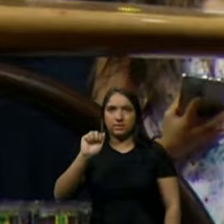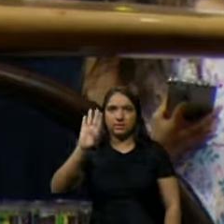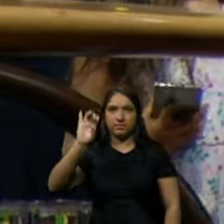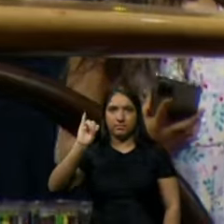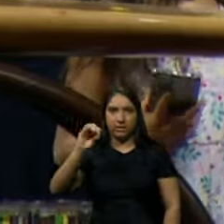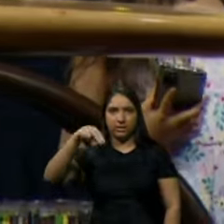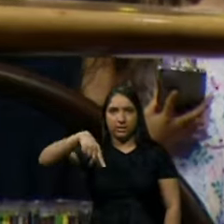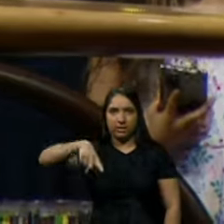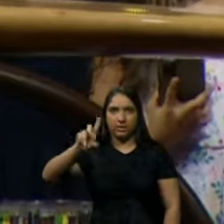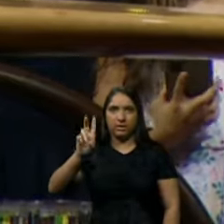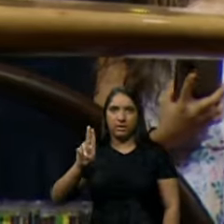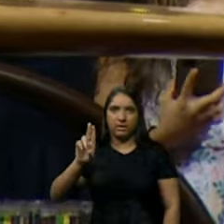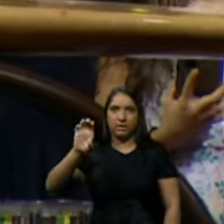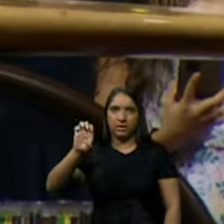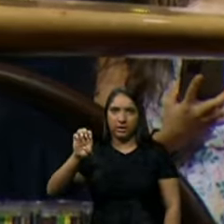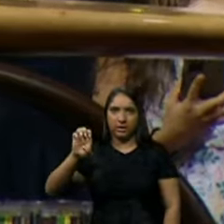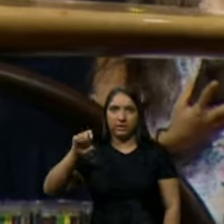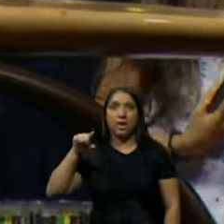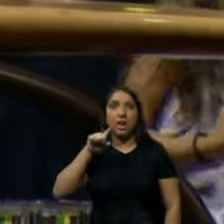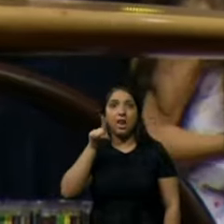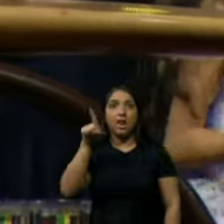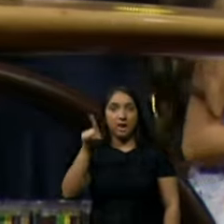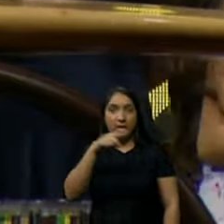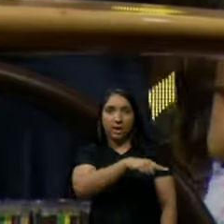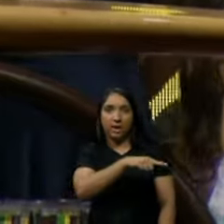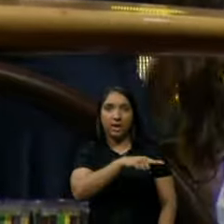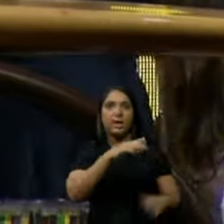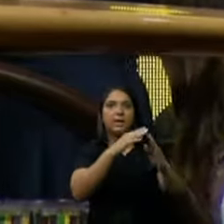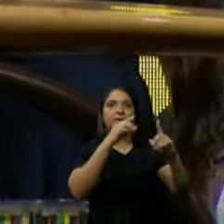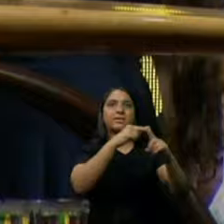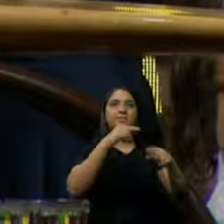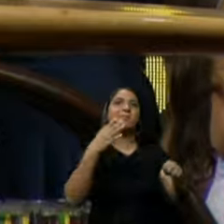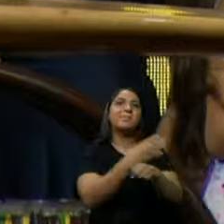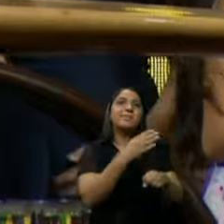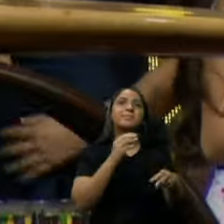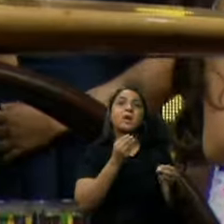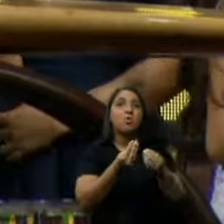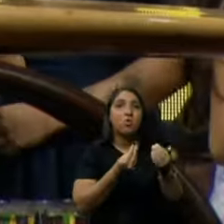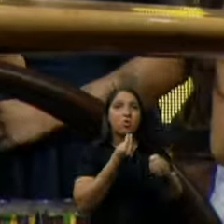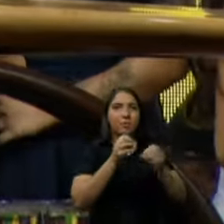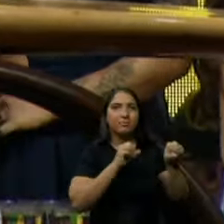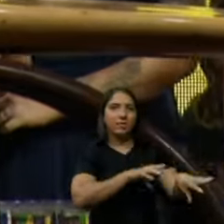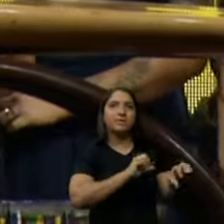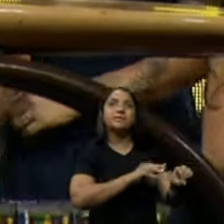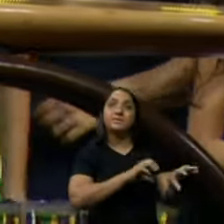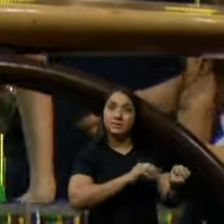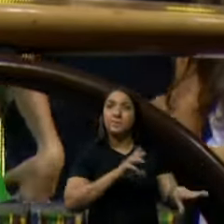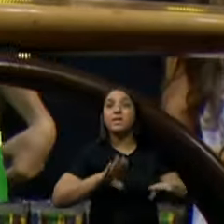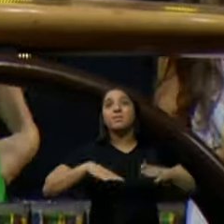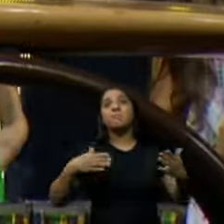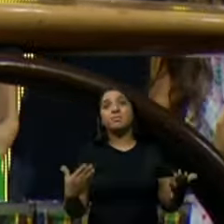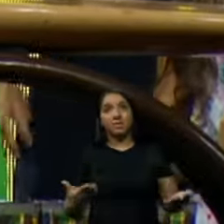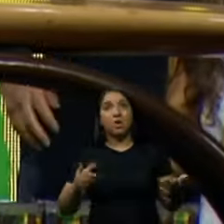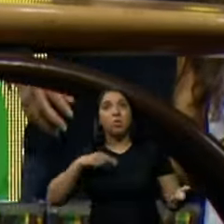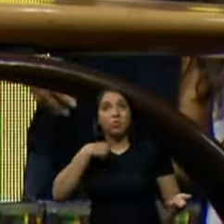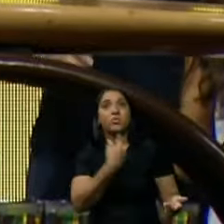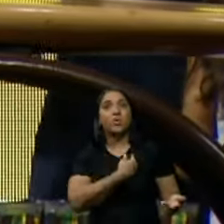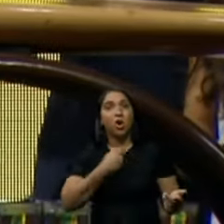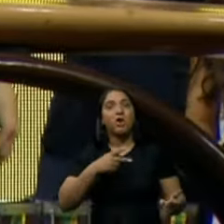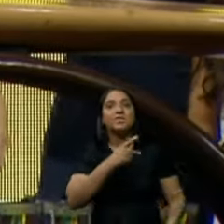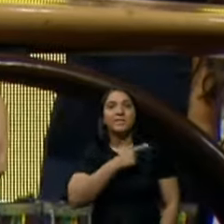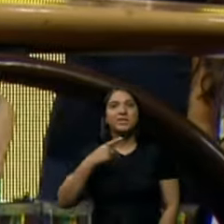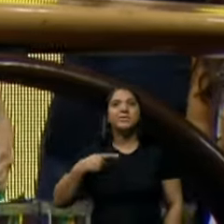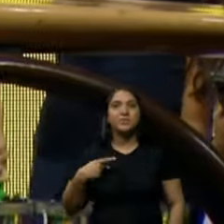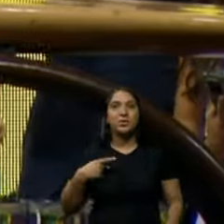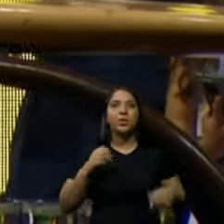saibam que existem muitos projetos importantes e sérios na África mas a sua igreja tem um projeto e nós como pastores como igreja precisamos